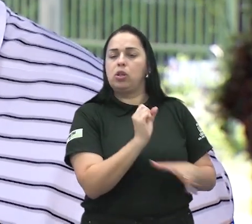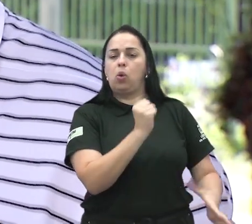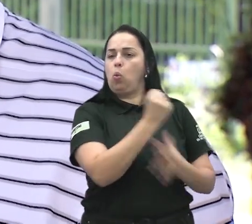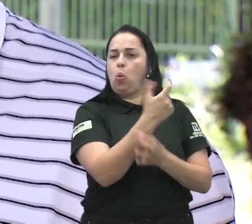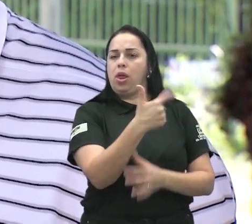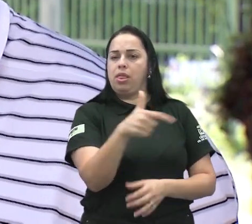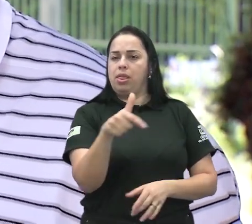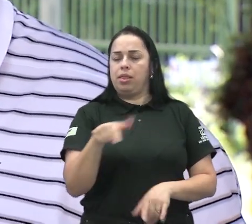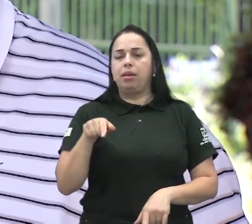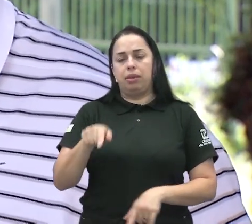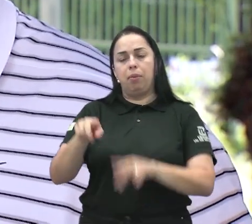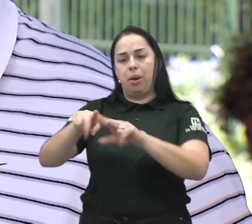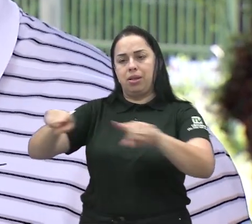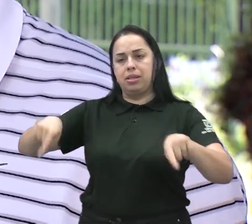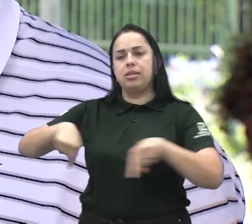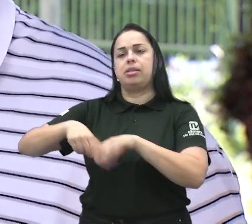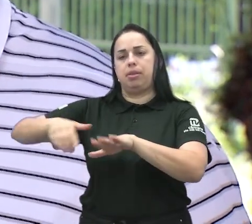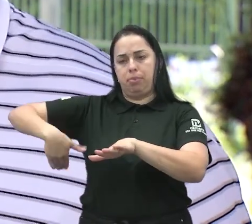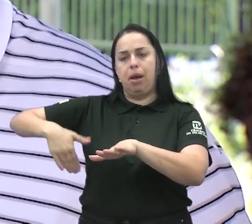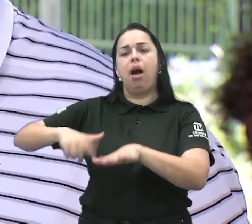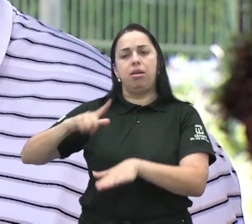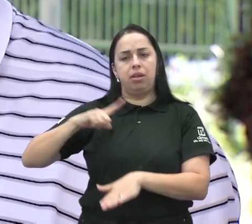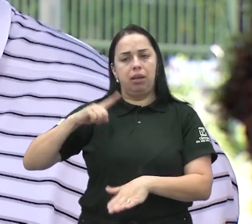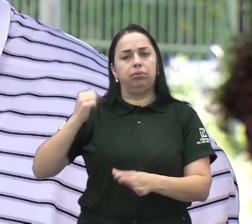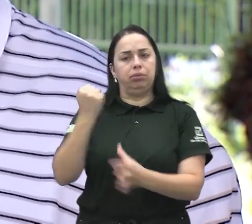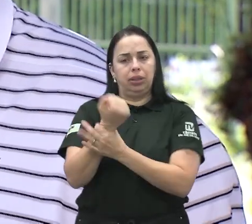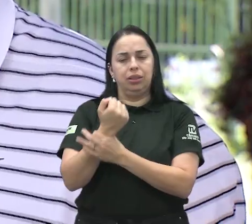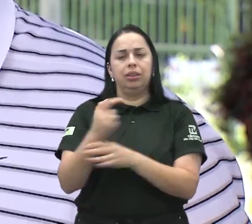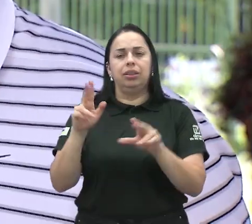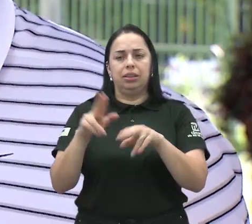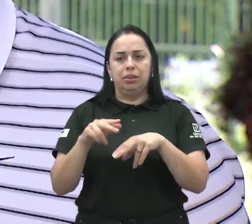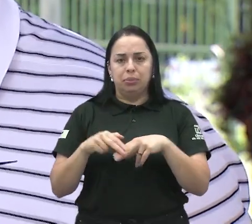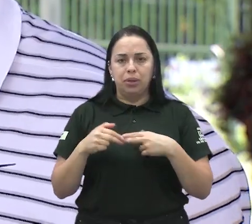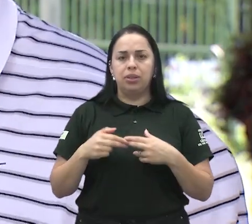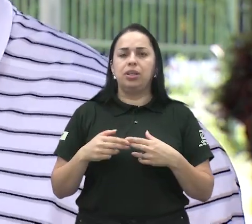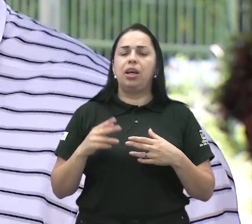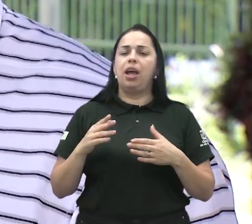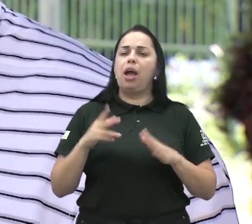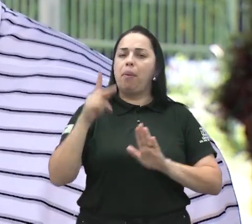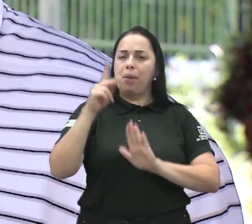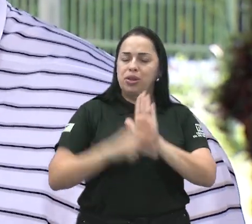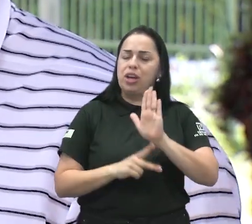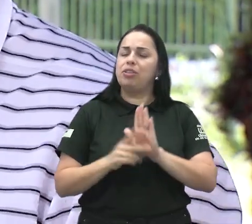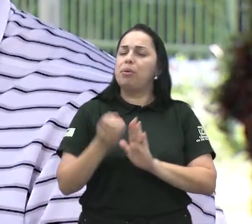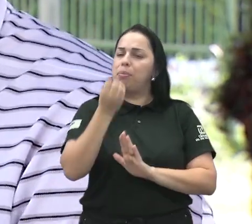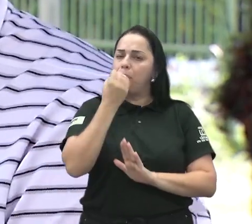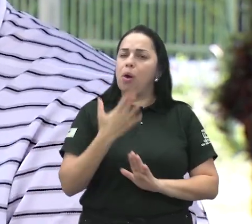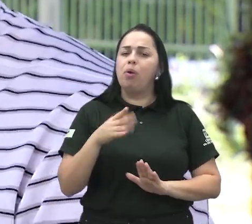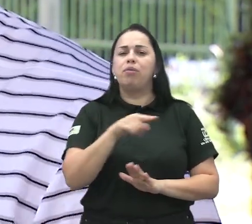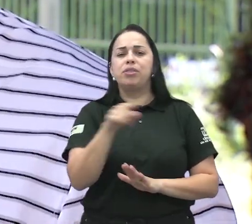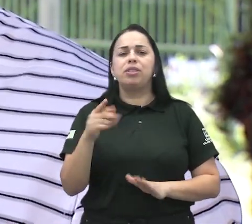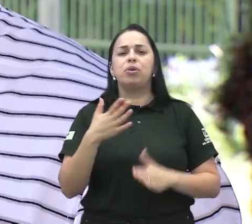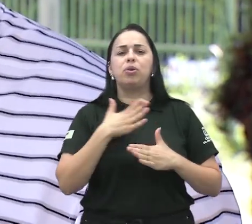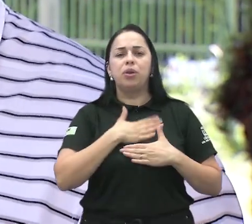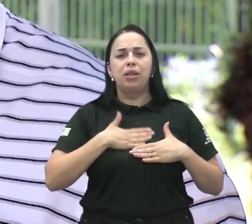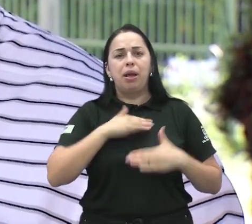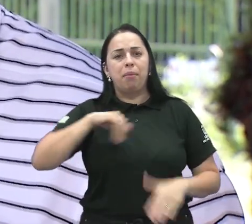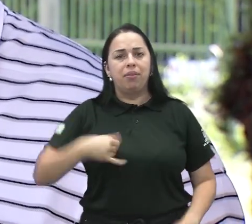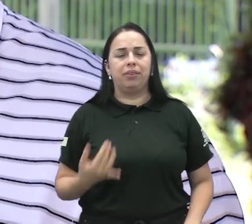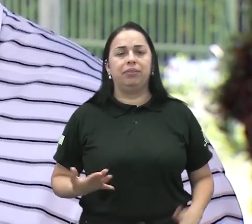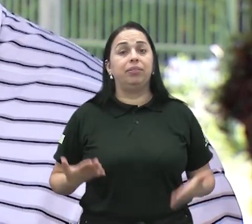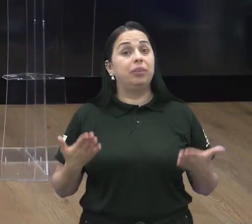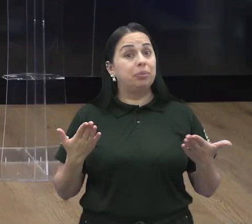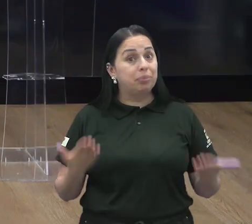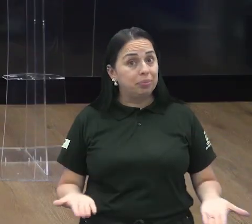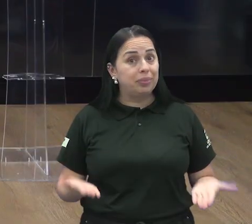tem a total segurança. Então, é um projeto grandioso, onde a gente consegue atender a população consegue se refrescar com